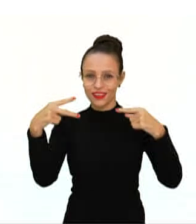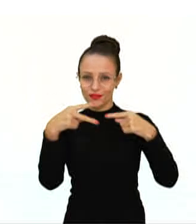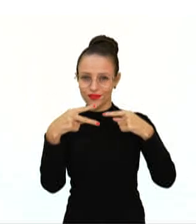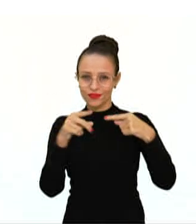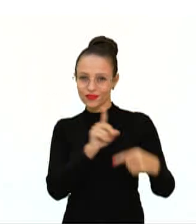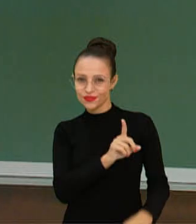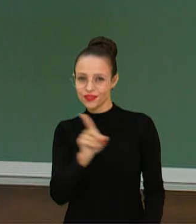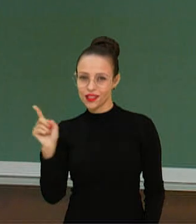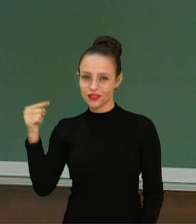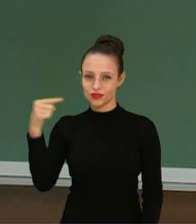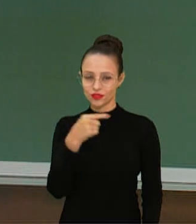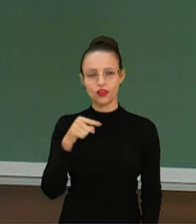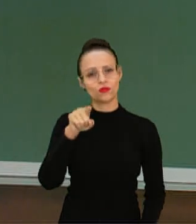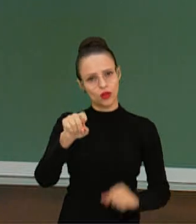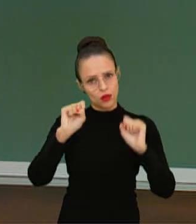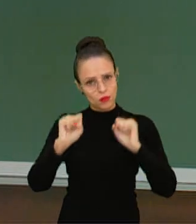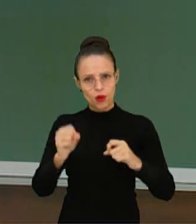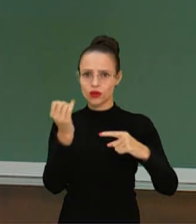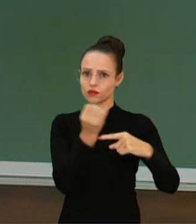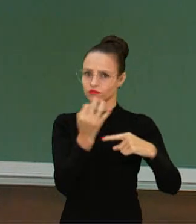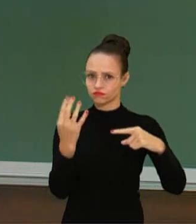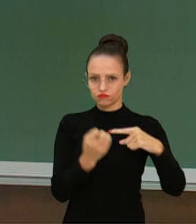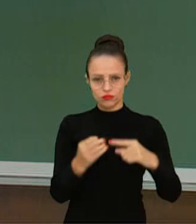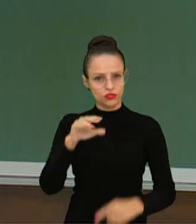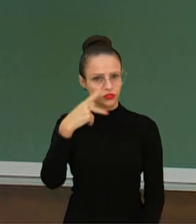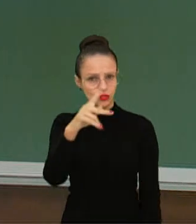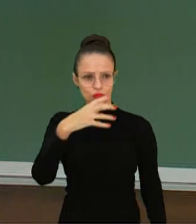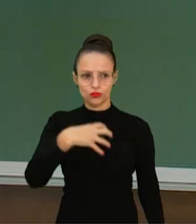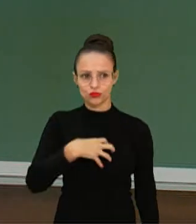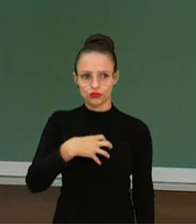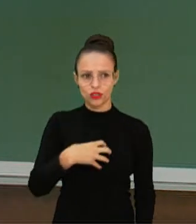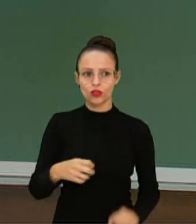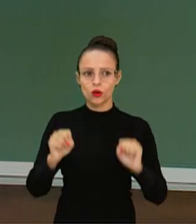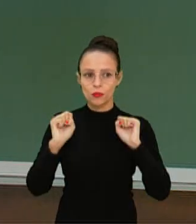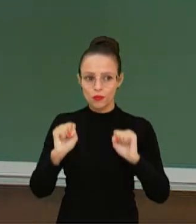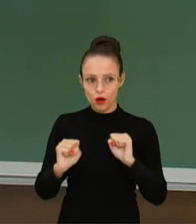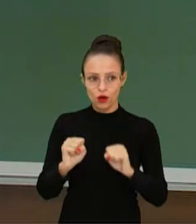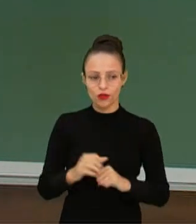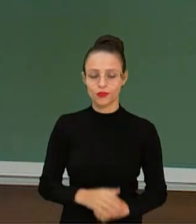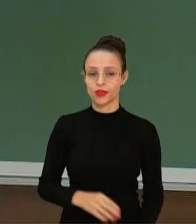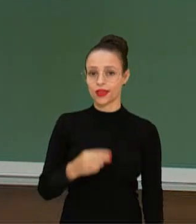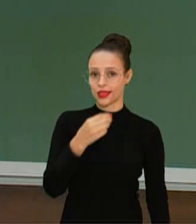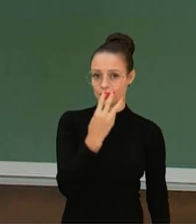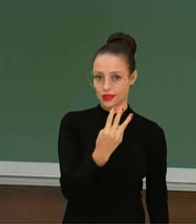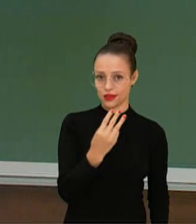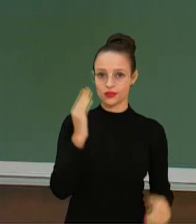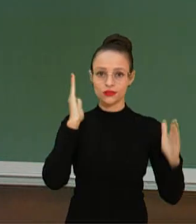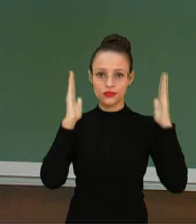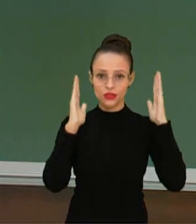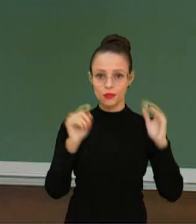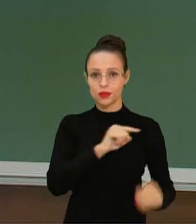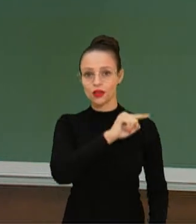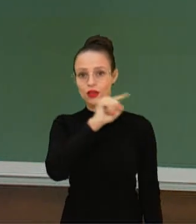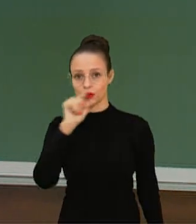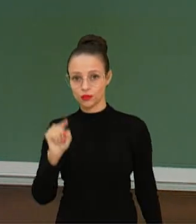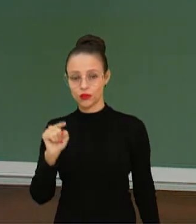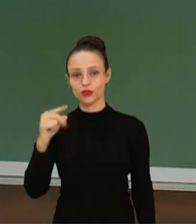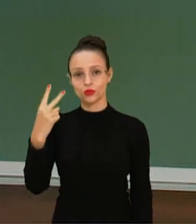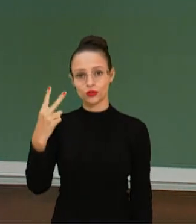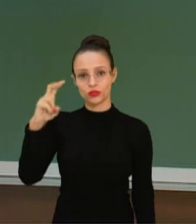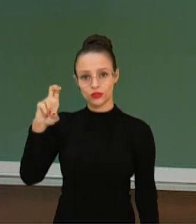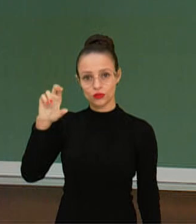Você pode fazer com fração, como você achar melhor. Você poderia fazer assim, três caminhões está para